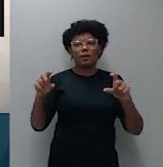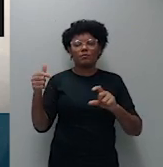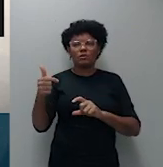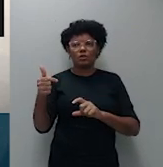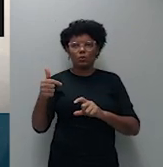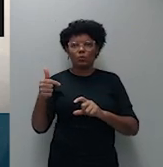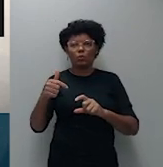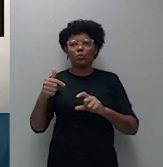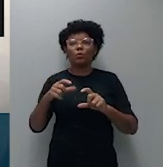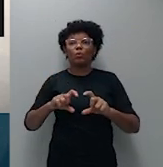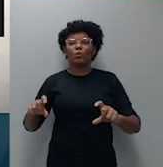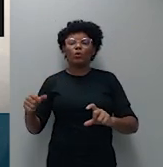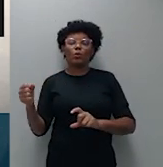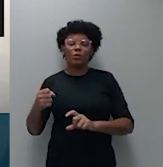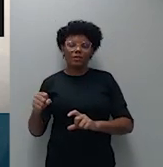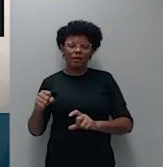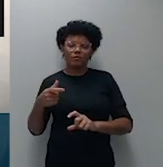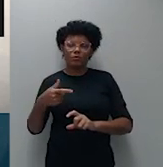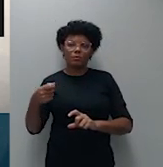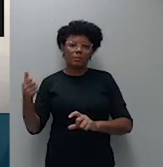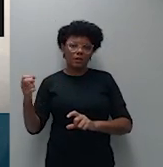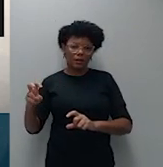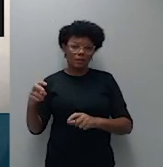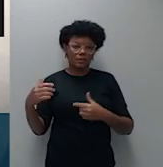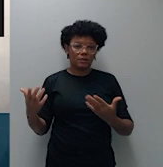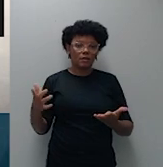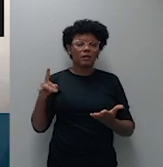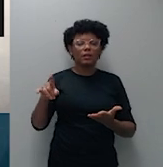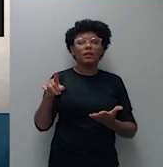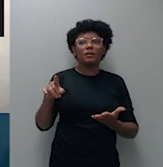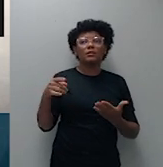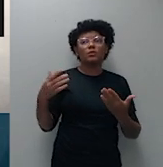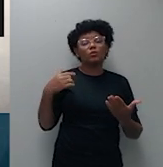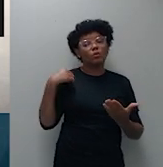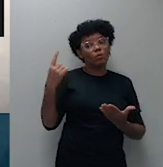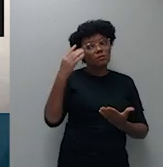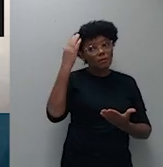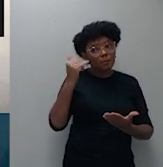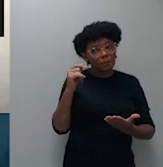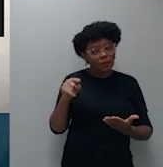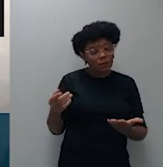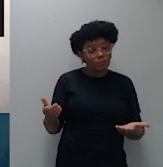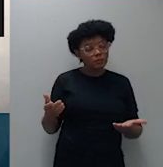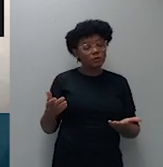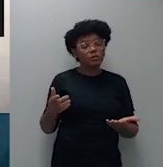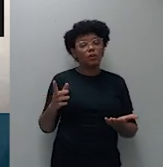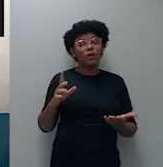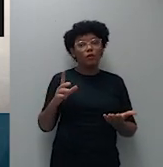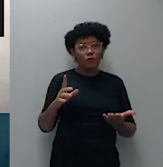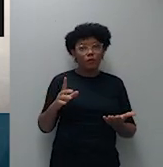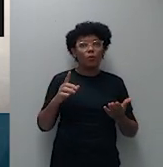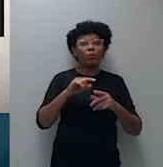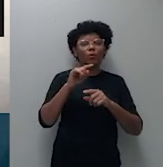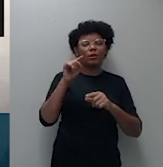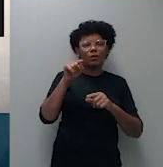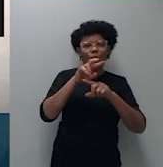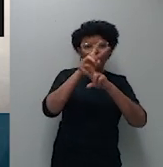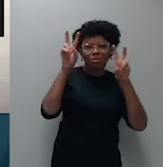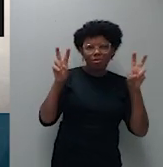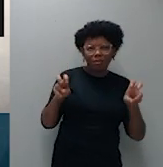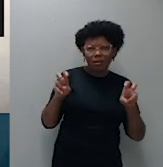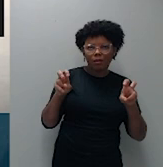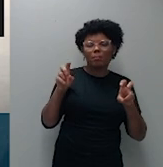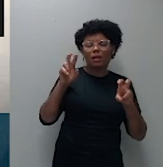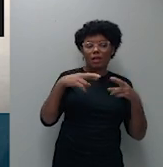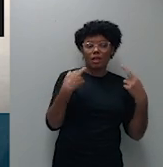8 do Código Processo de 2015 estão que como se sabe foi afetada